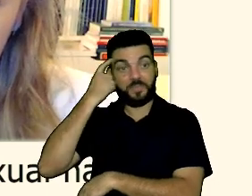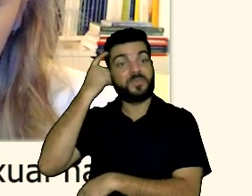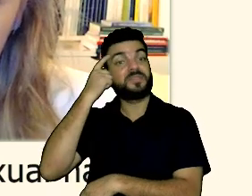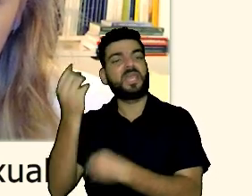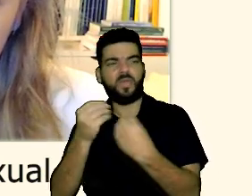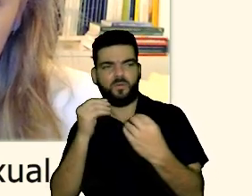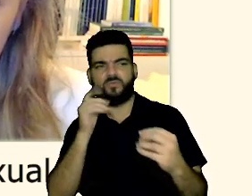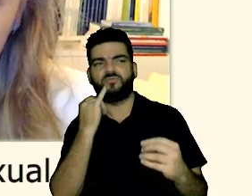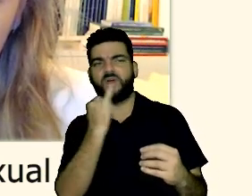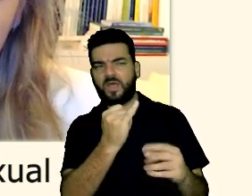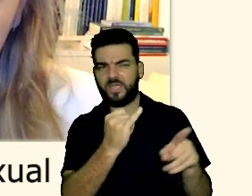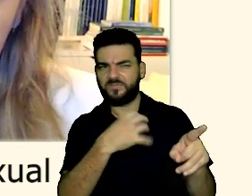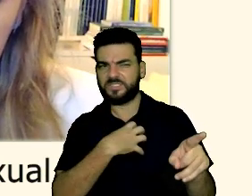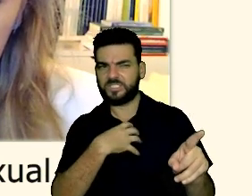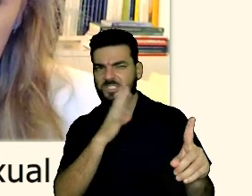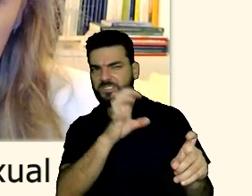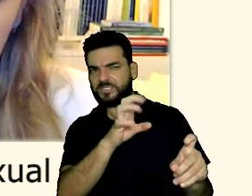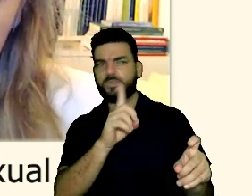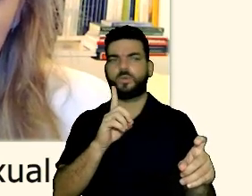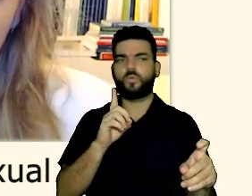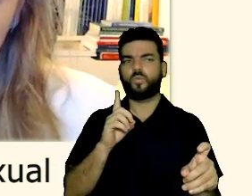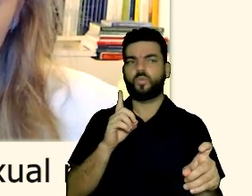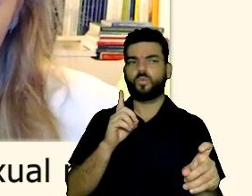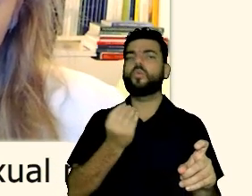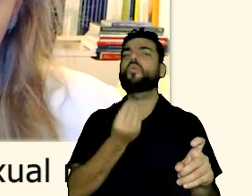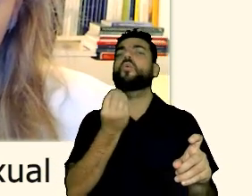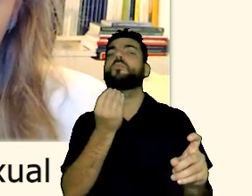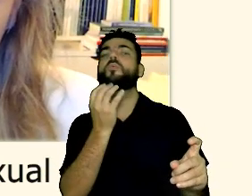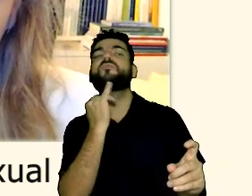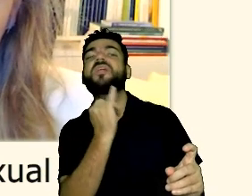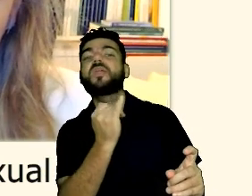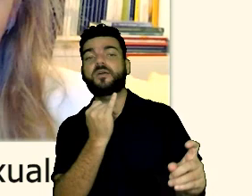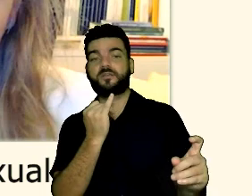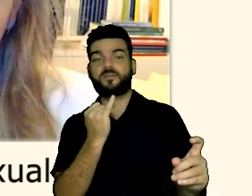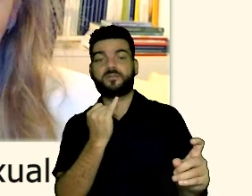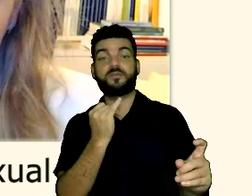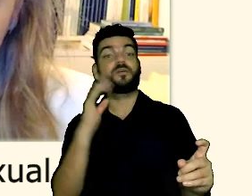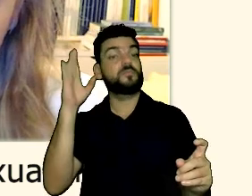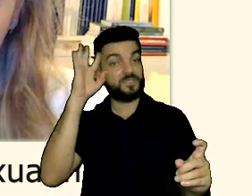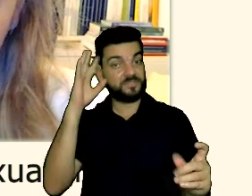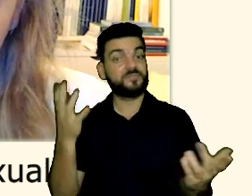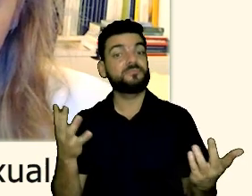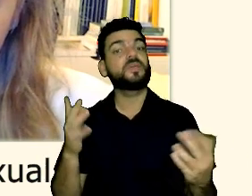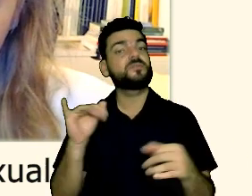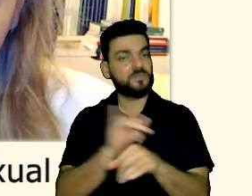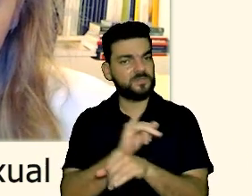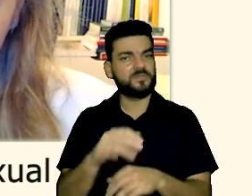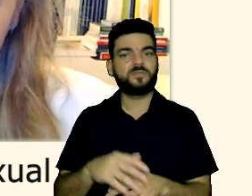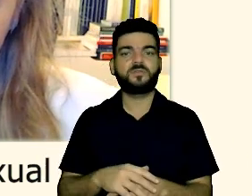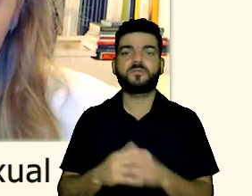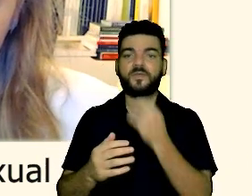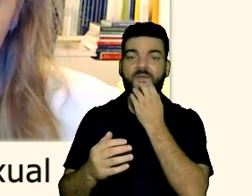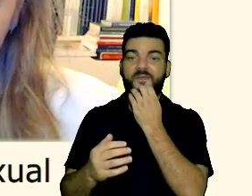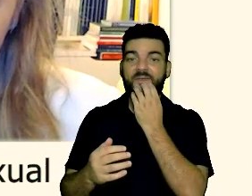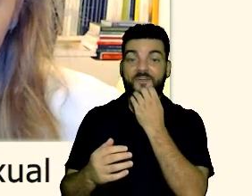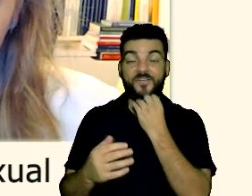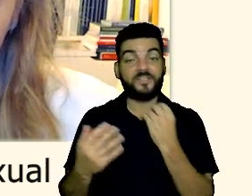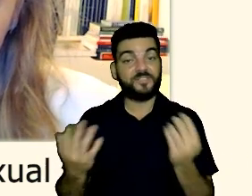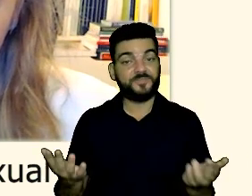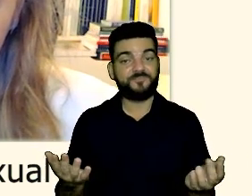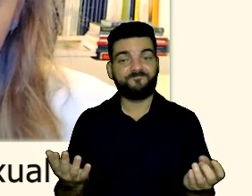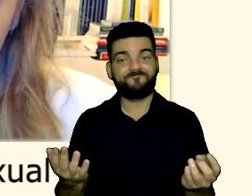outra atitude? Como essa pessoa vai receber essa minha colocação? Será que é possível? Existem situações em que é